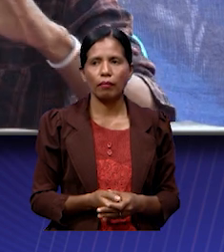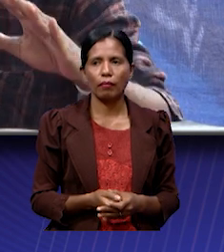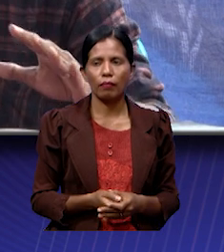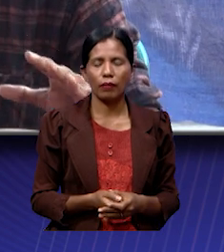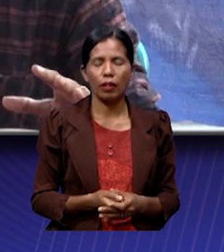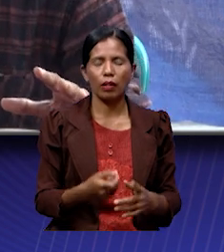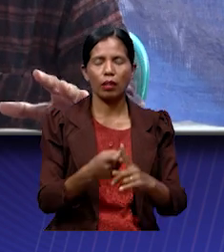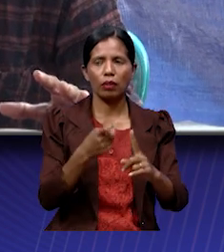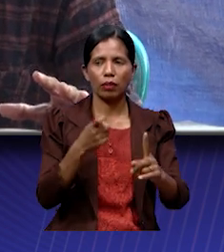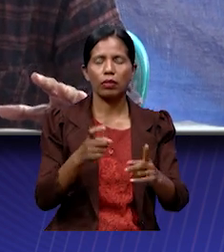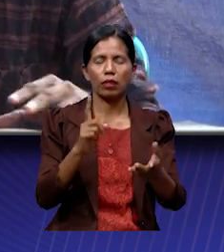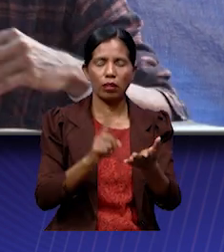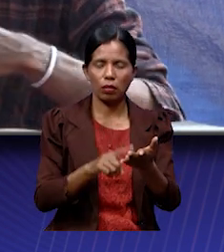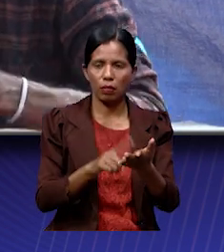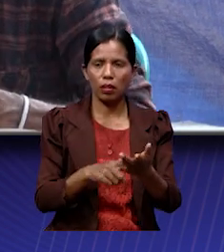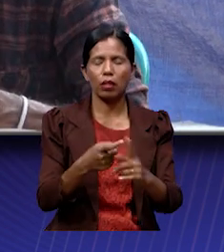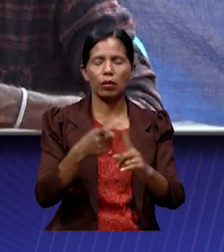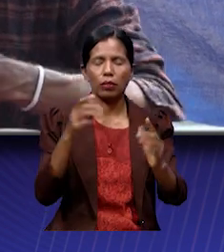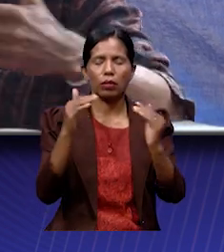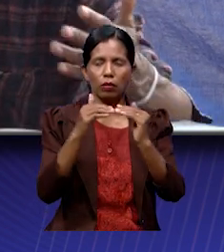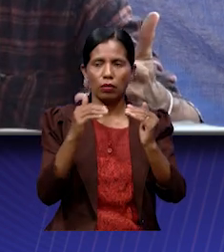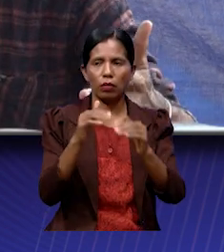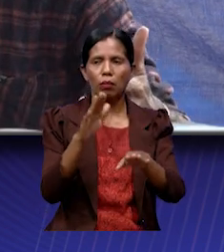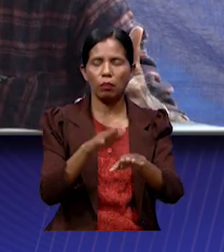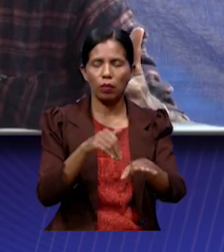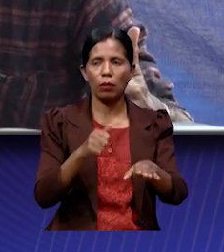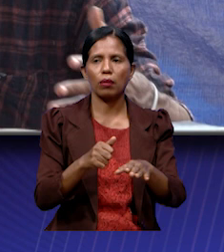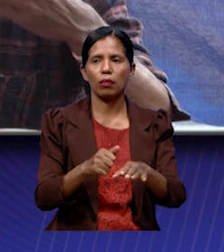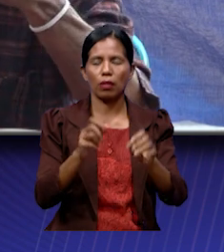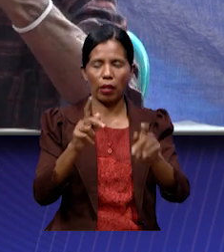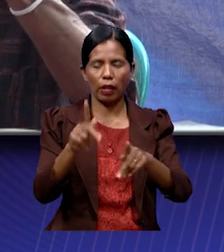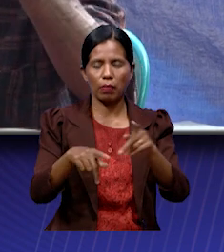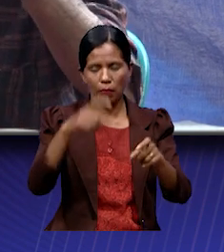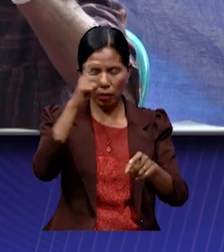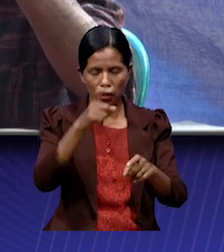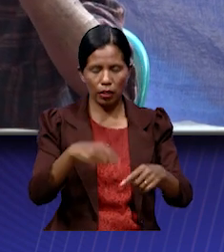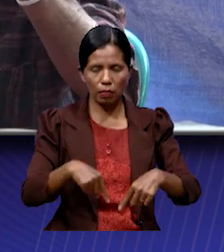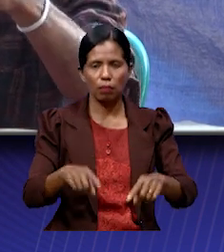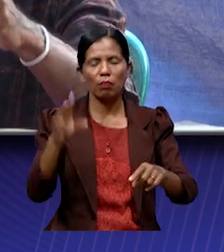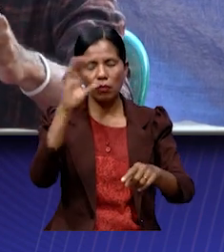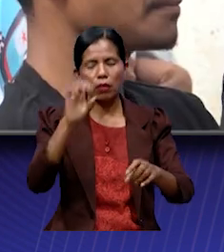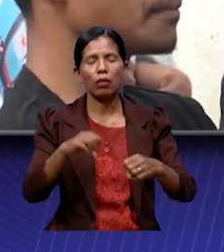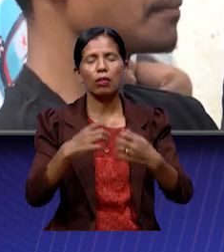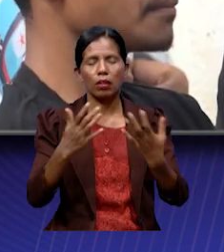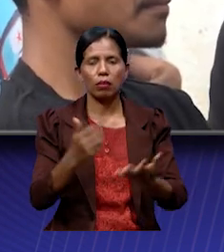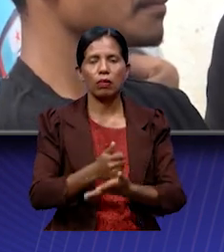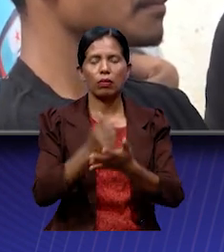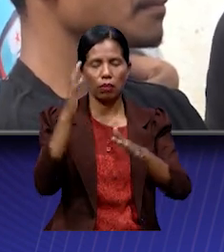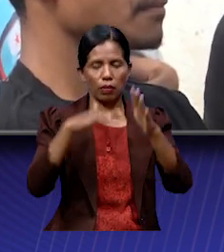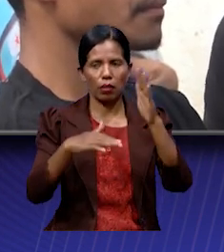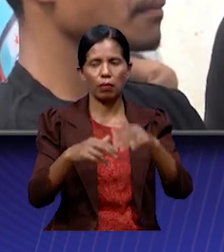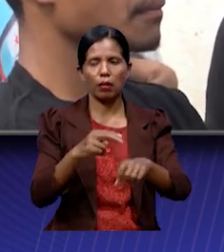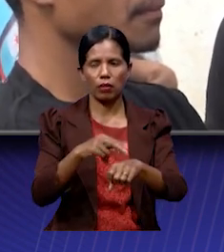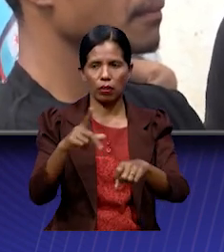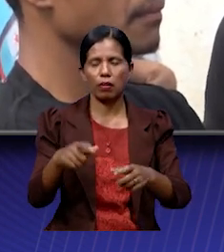liu-se debates, convida intelectuais sira ba na presidência para buscar solução ba problema nacional.